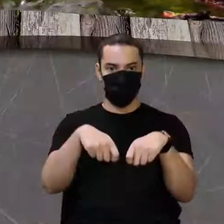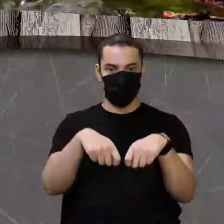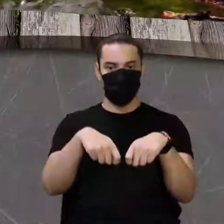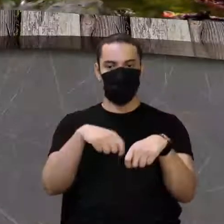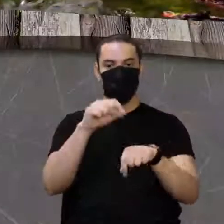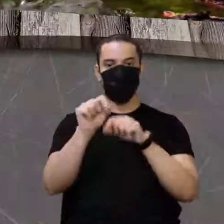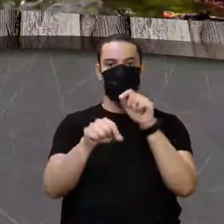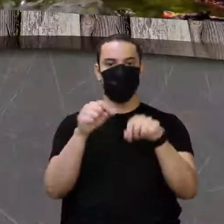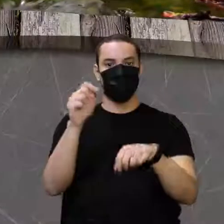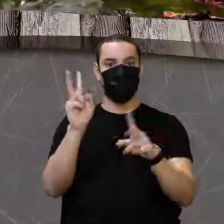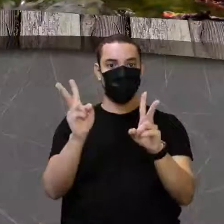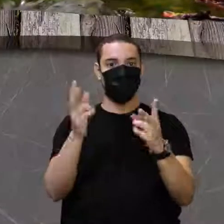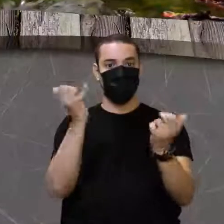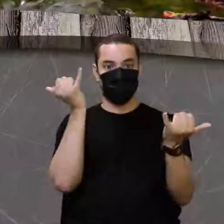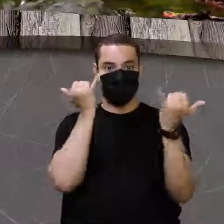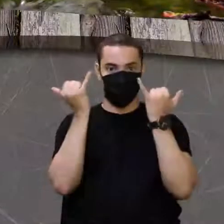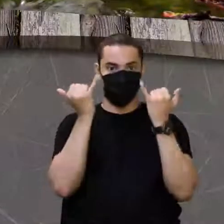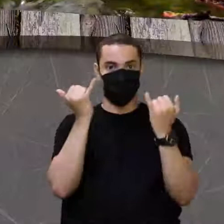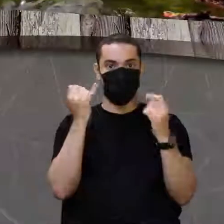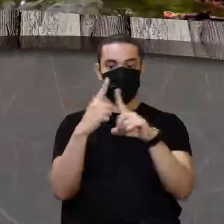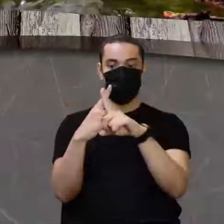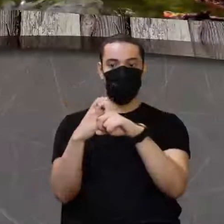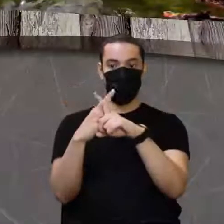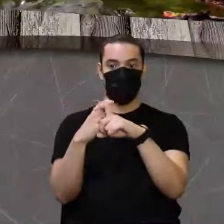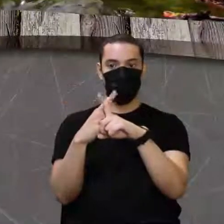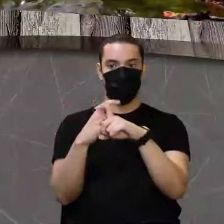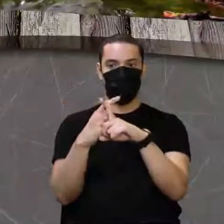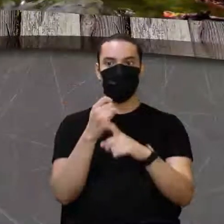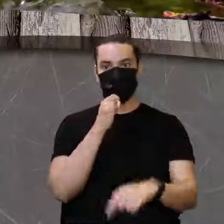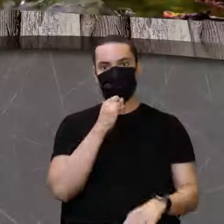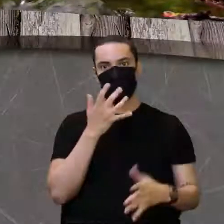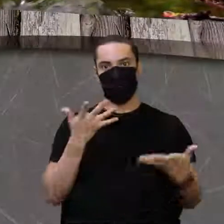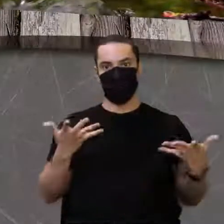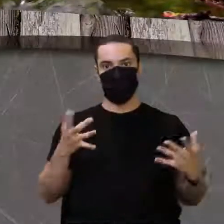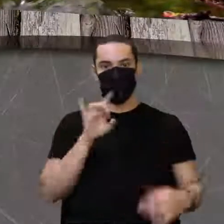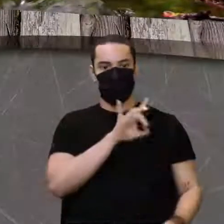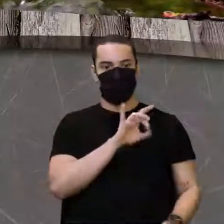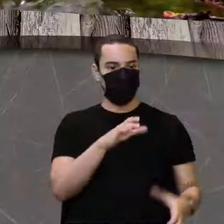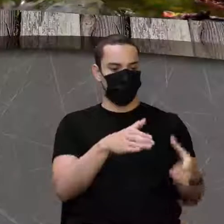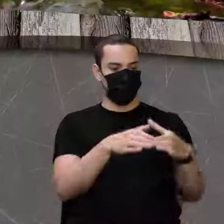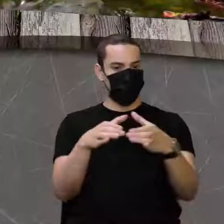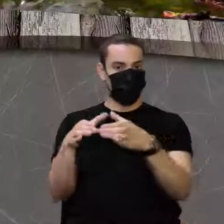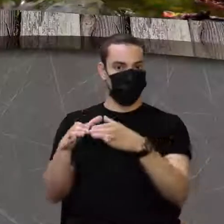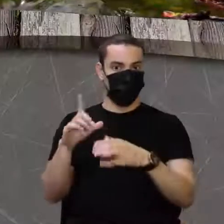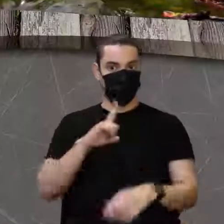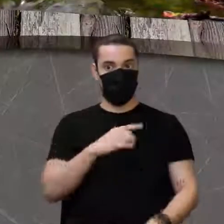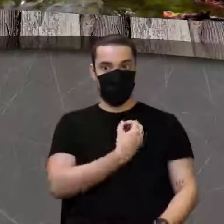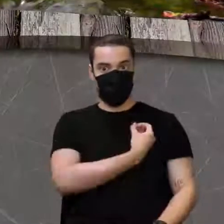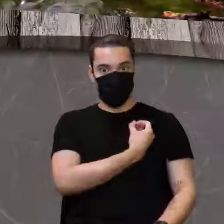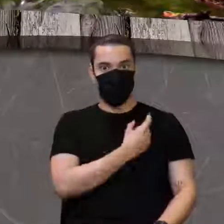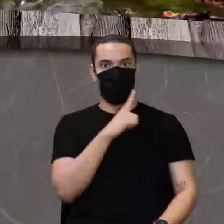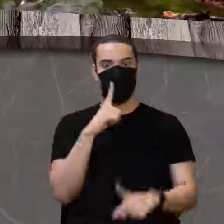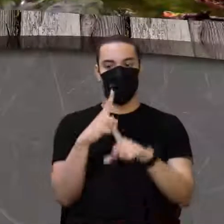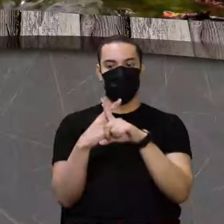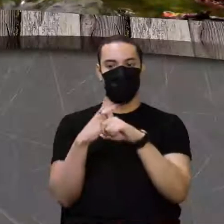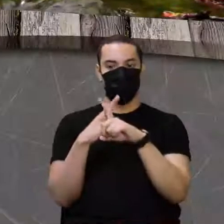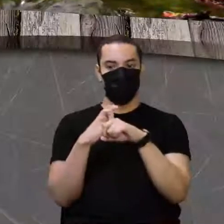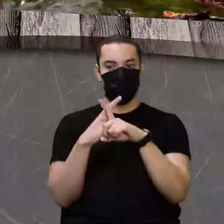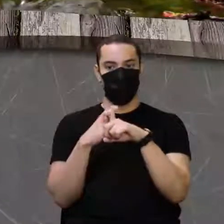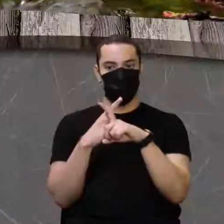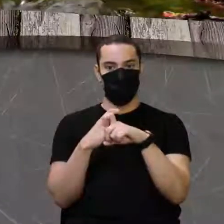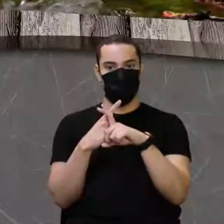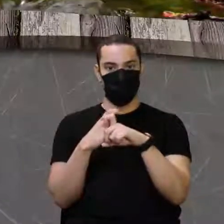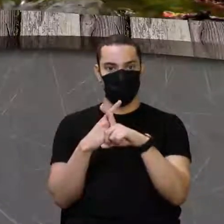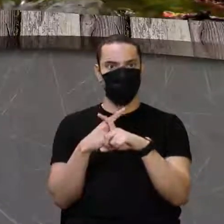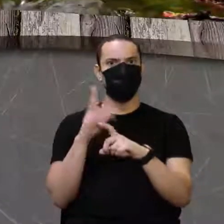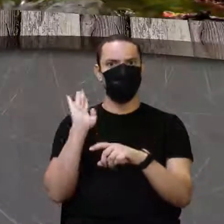das mesmas informações em relação ao número cromossômico, por exemplo. Tá? Cada espécie vai ter um número cromossômico específico. A gente já falou sobre isso